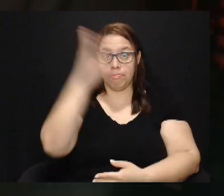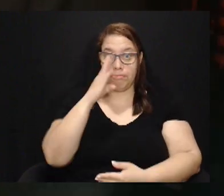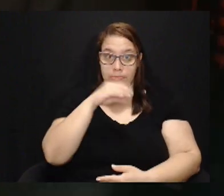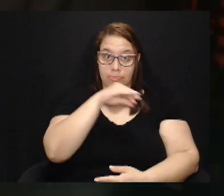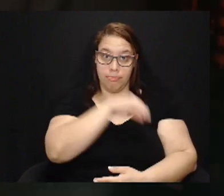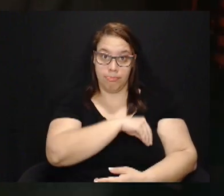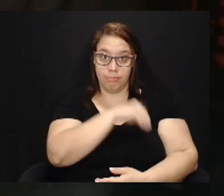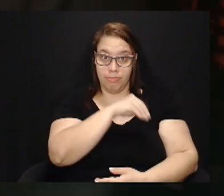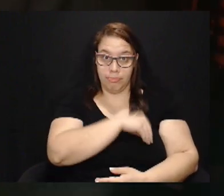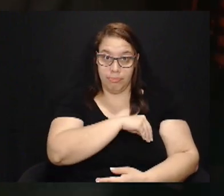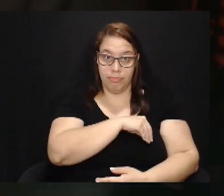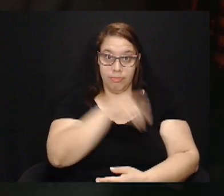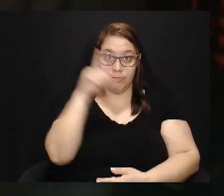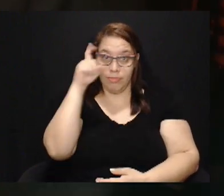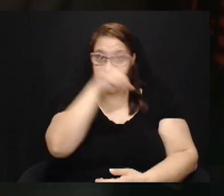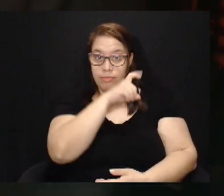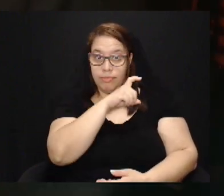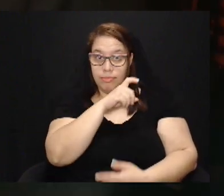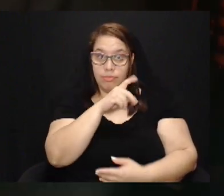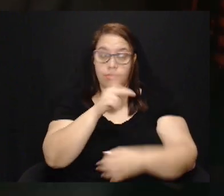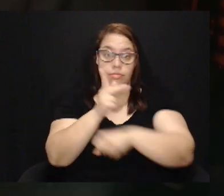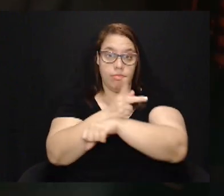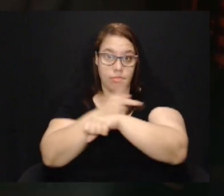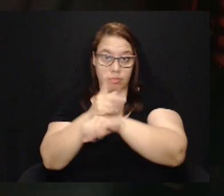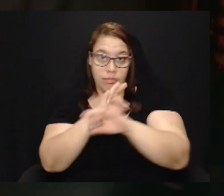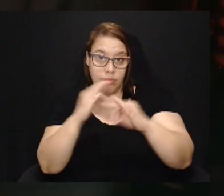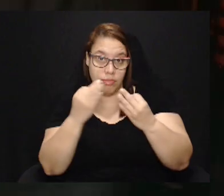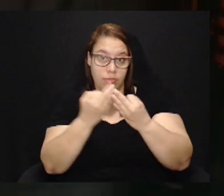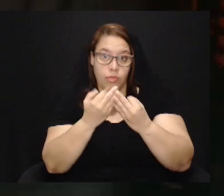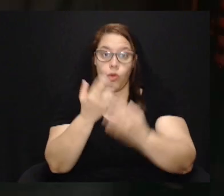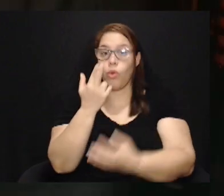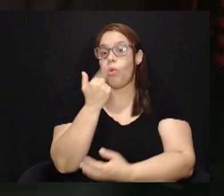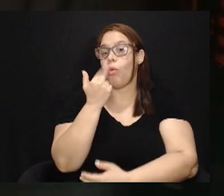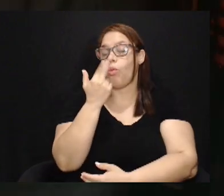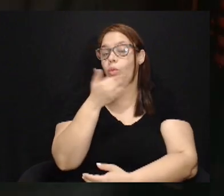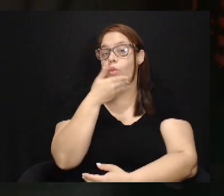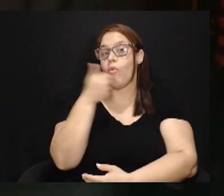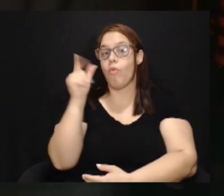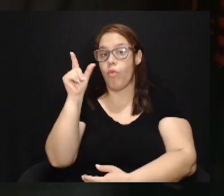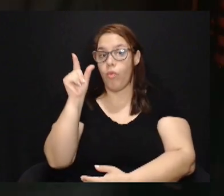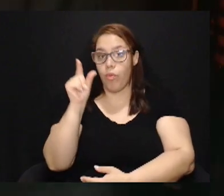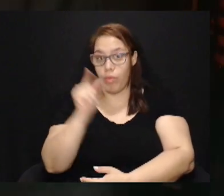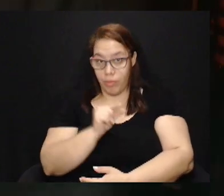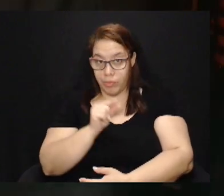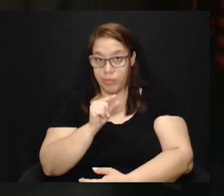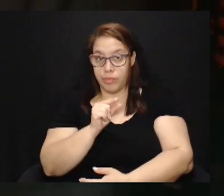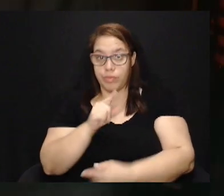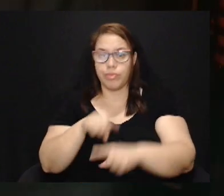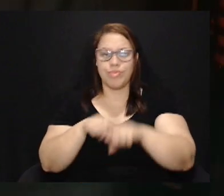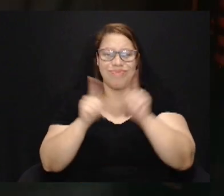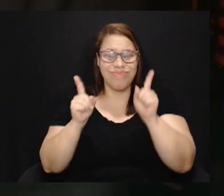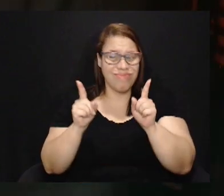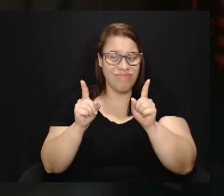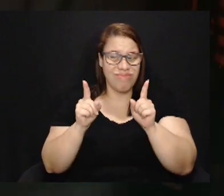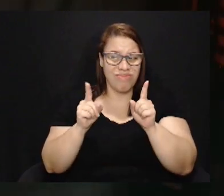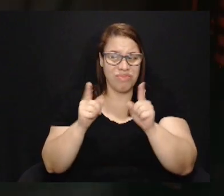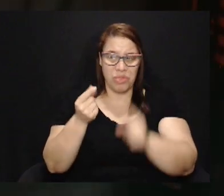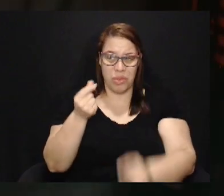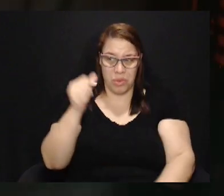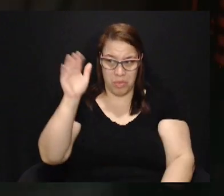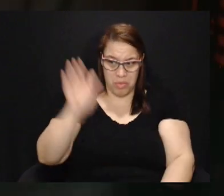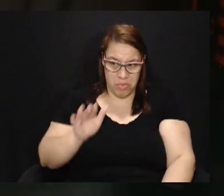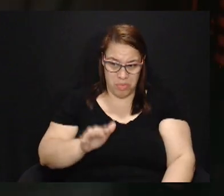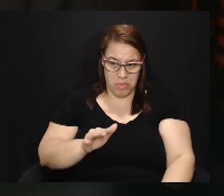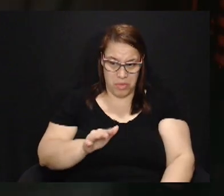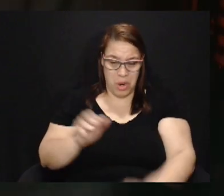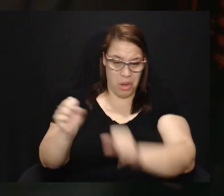desafia as famílias a buscarem o melhor valor nutricional com o menor custo. Mas será que o barato dos ultraprocessados